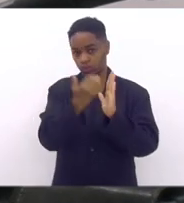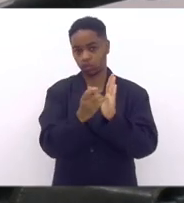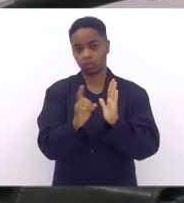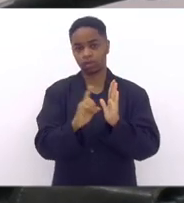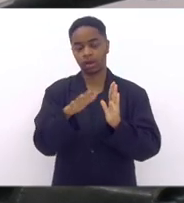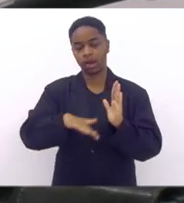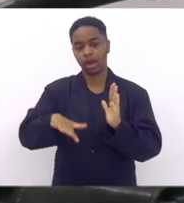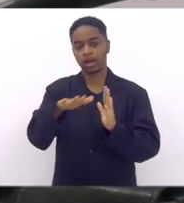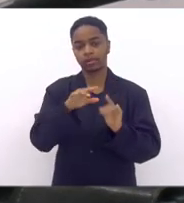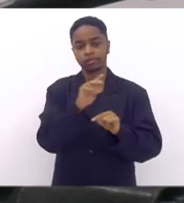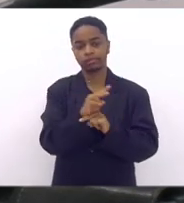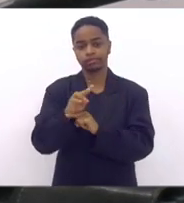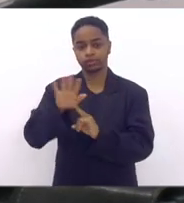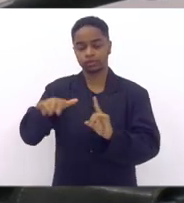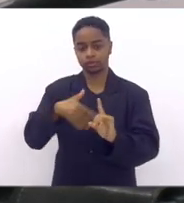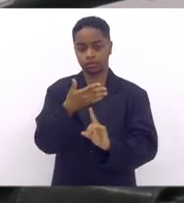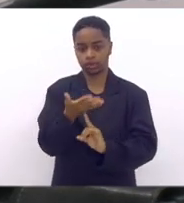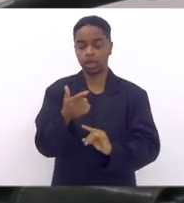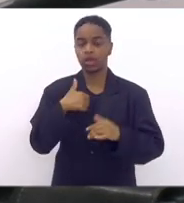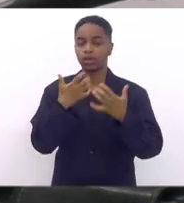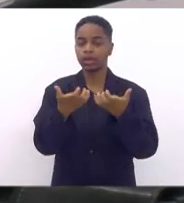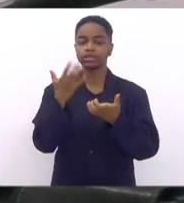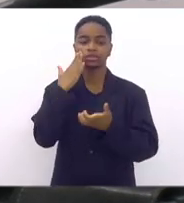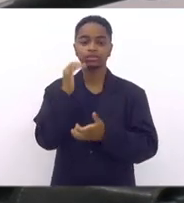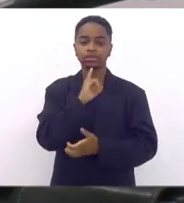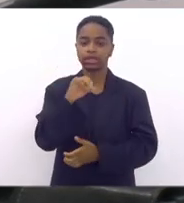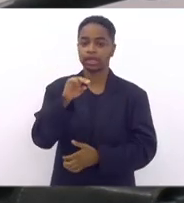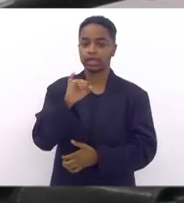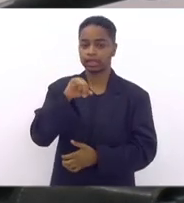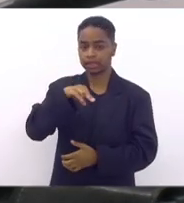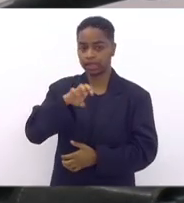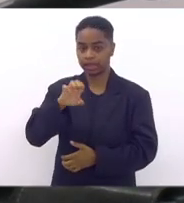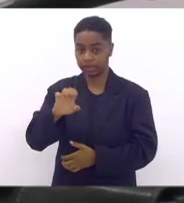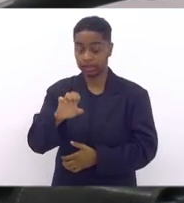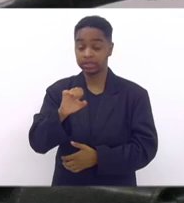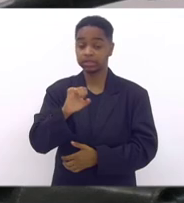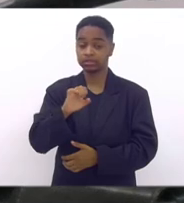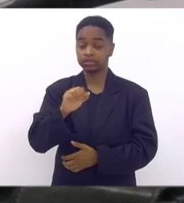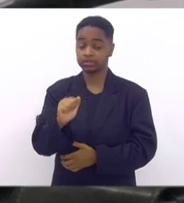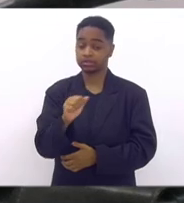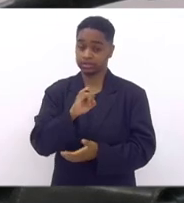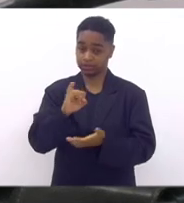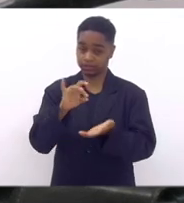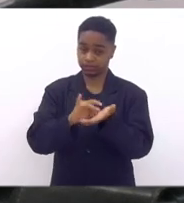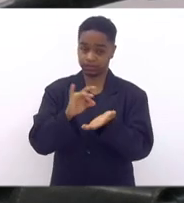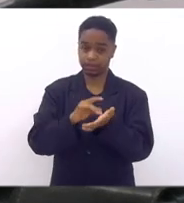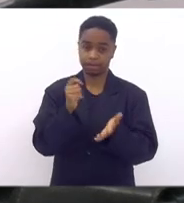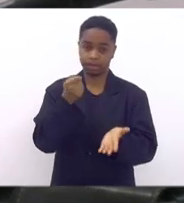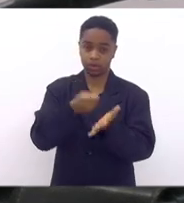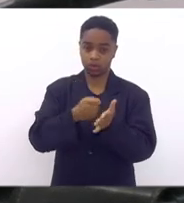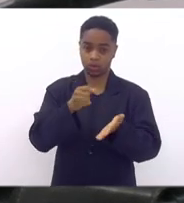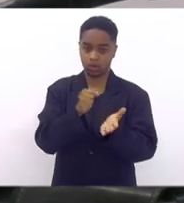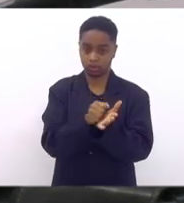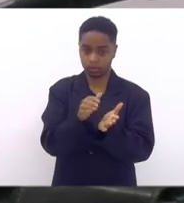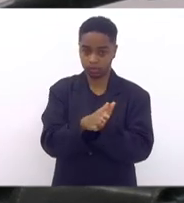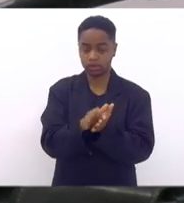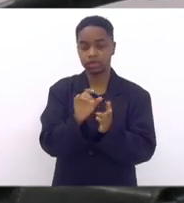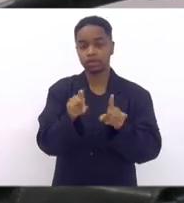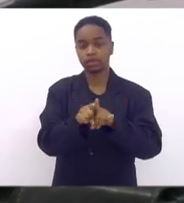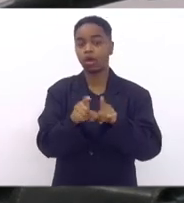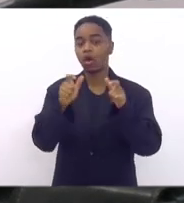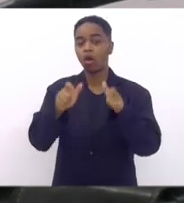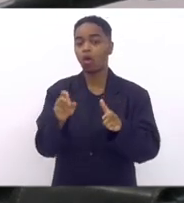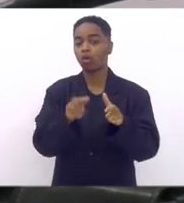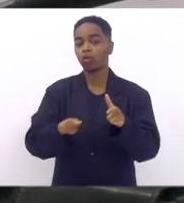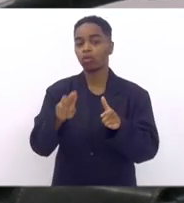querer saber se o inia através do inia se as multas foram pagas e aonde foram aplicadas no dia